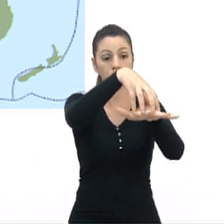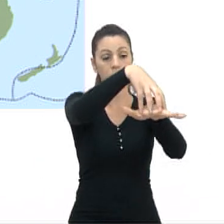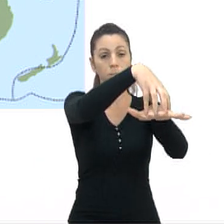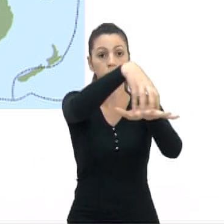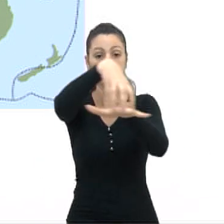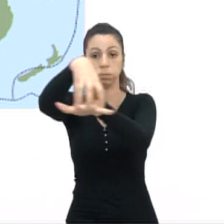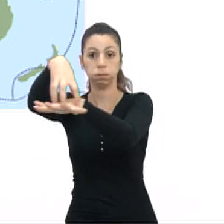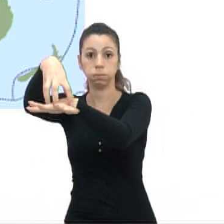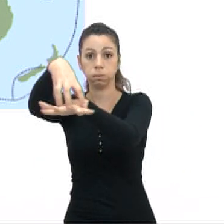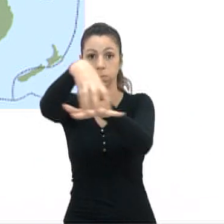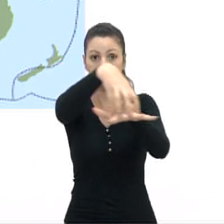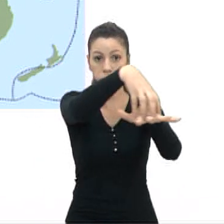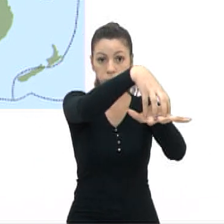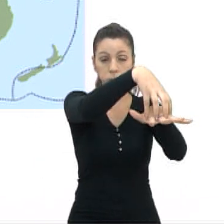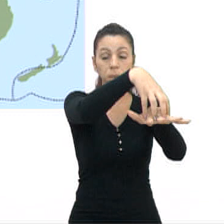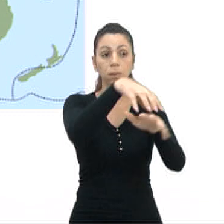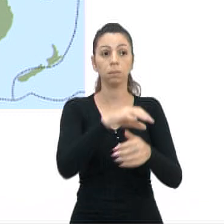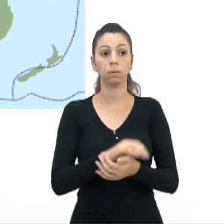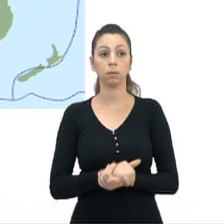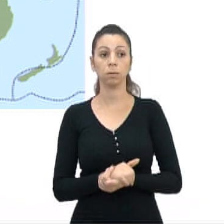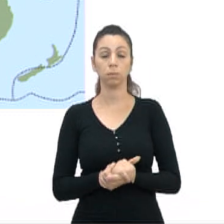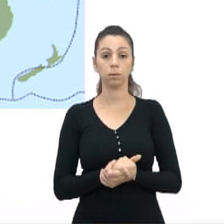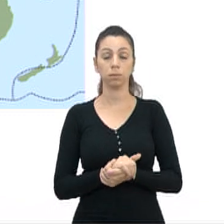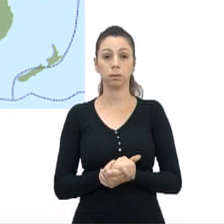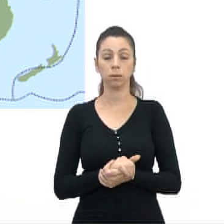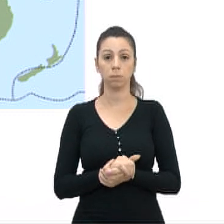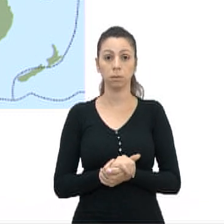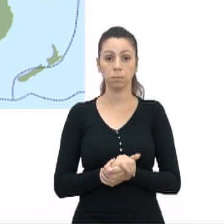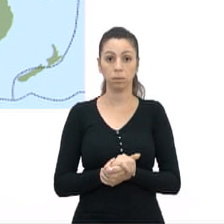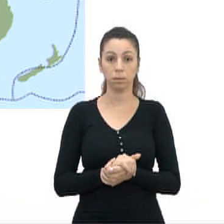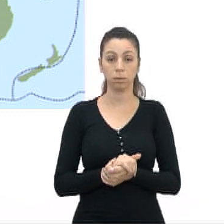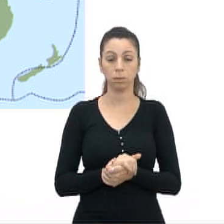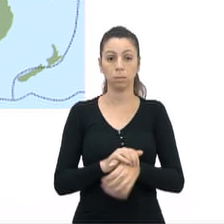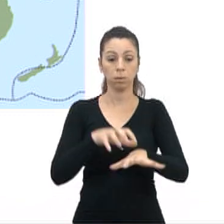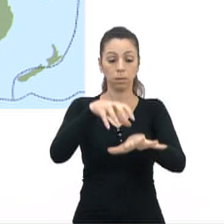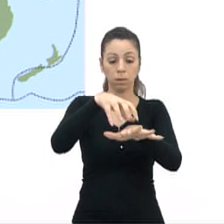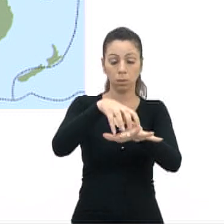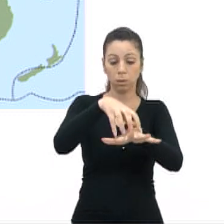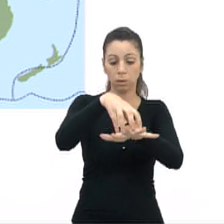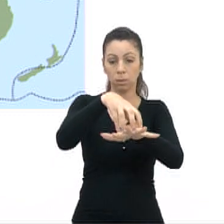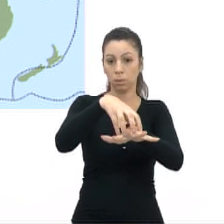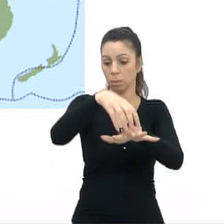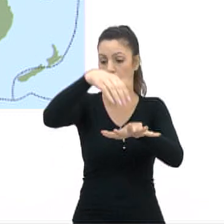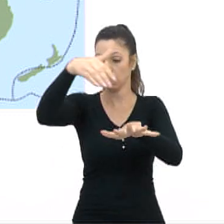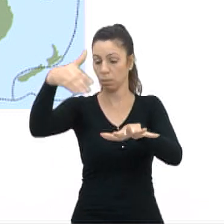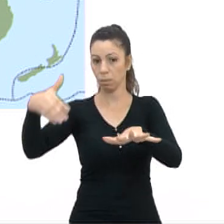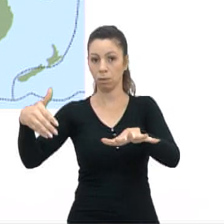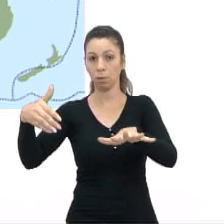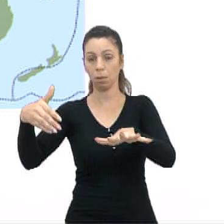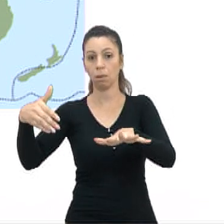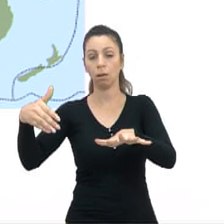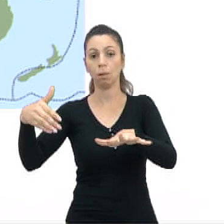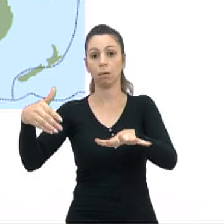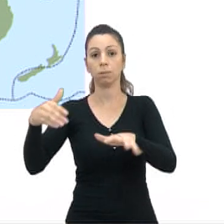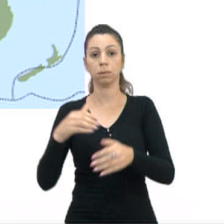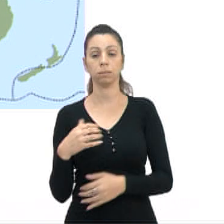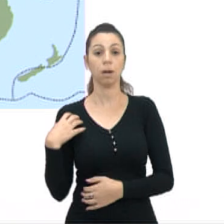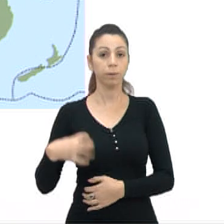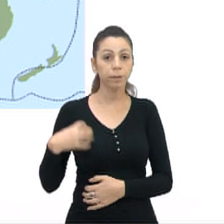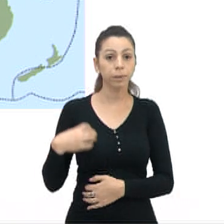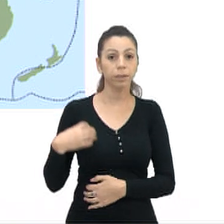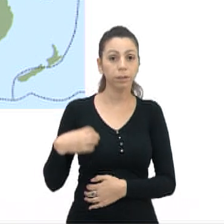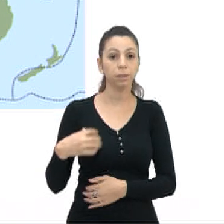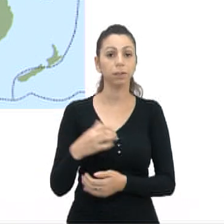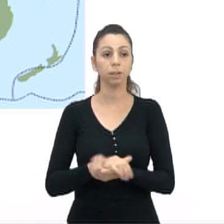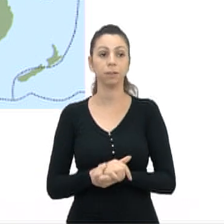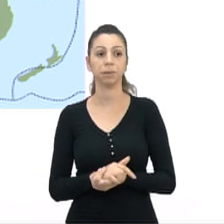menor. Mas ao lado, aqui no Oceano Pacífico, onde tem Chile, Argentina, enfim, temos